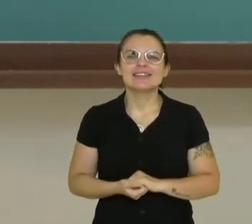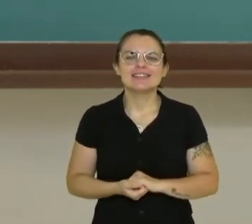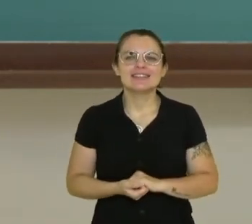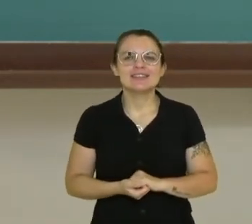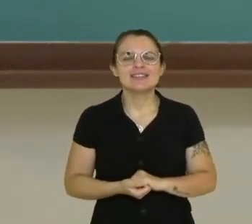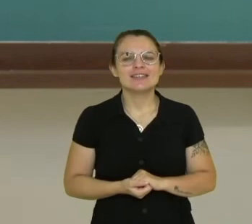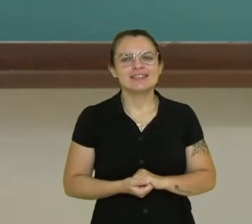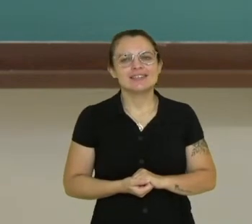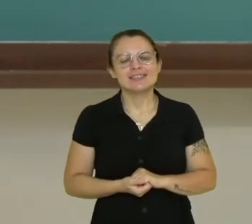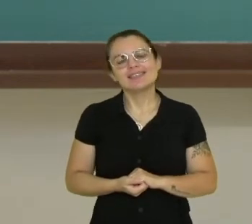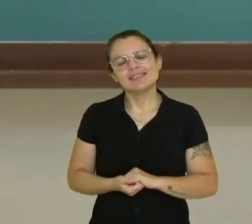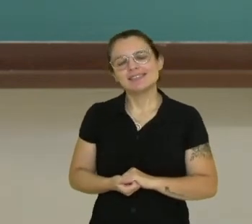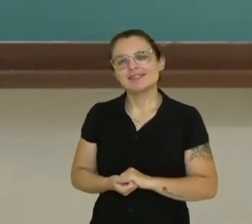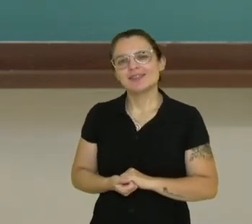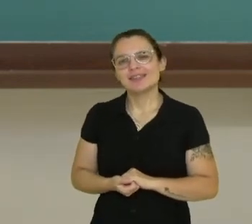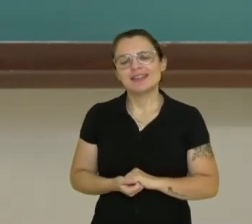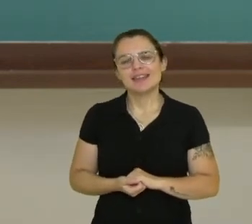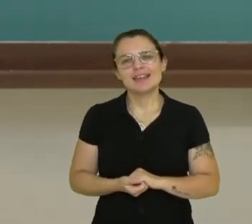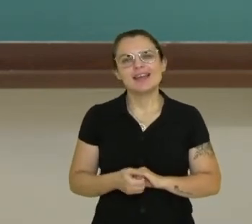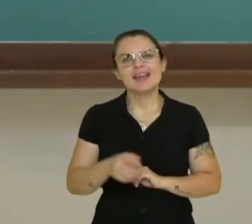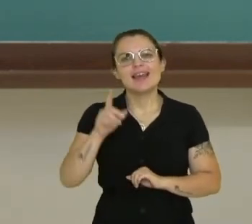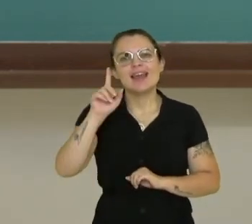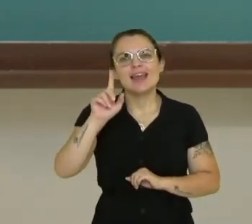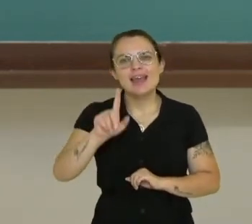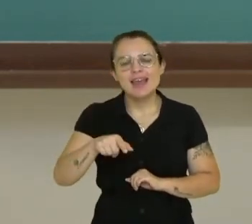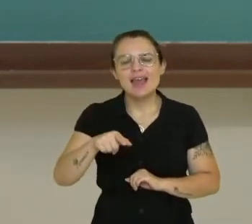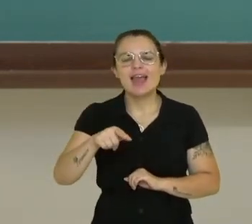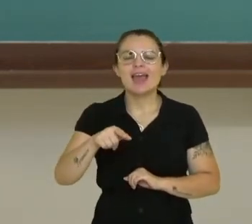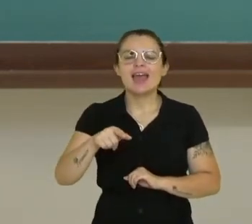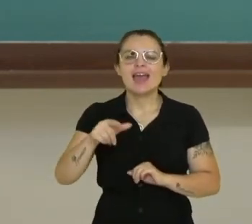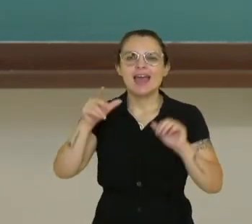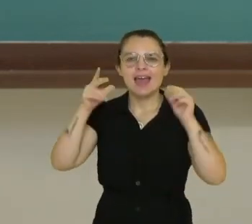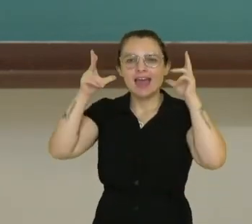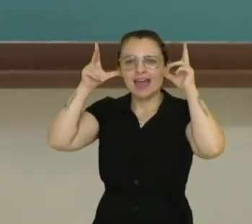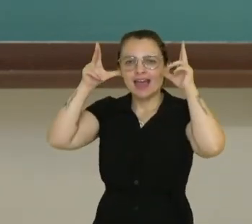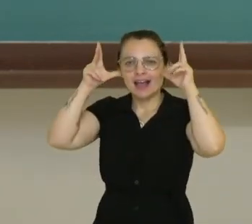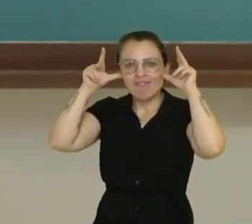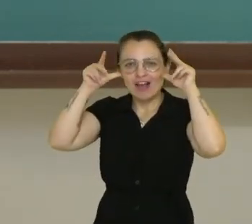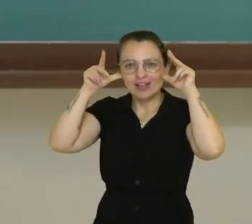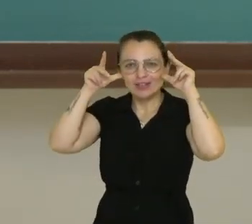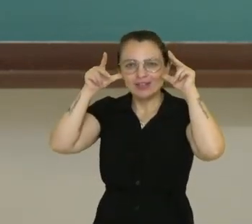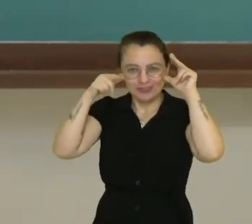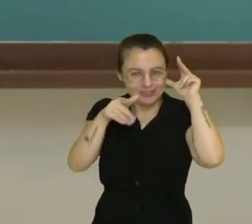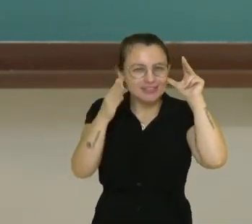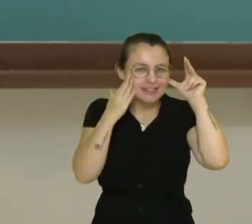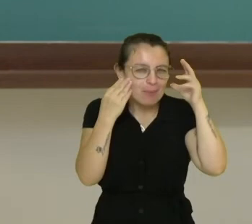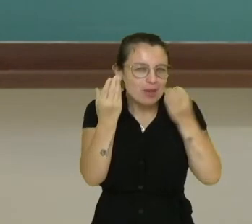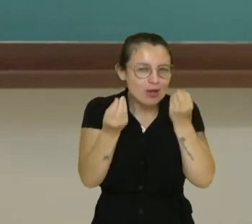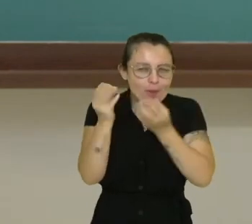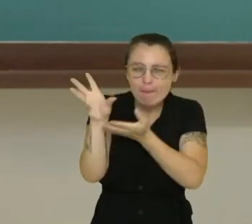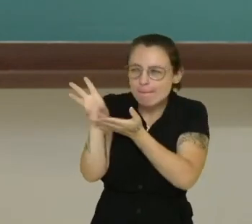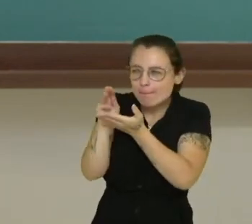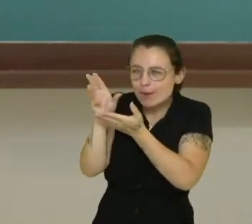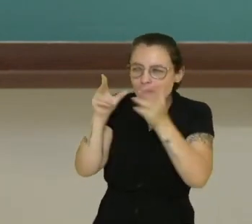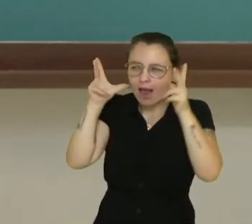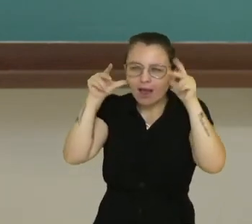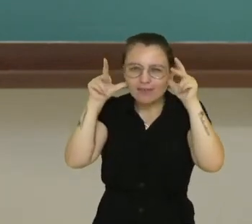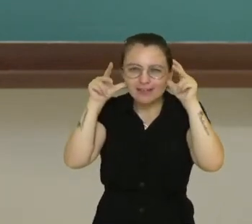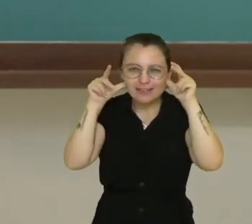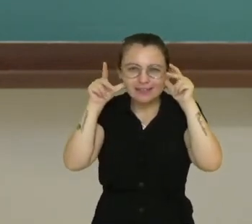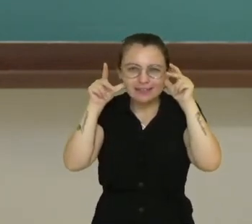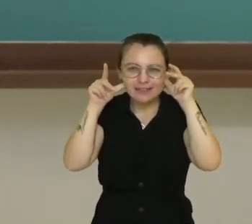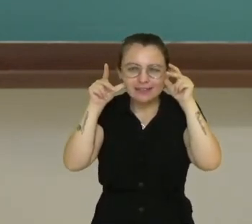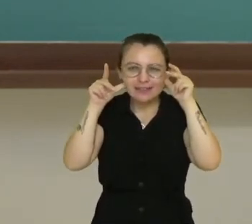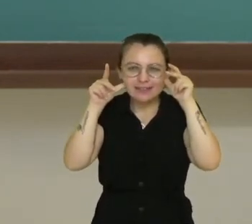outro exemplo que eu posso dar para você também é o passo do cavalo. Você sabe como imitar o passo do cavalo,